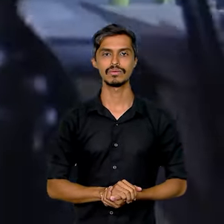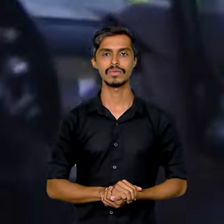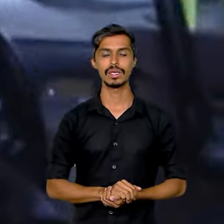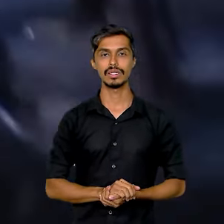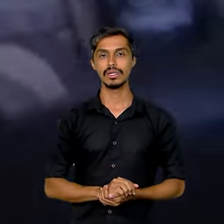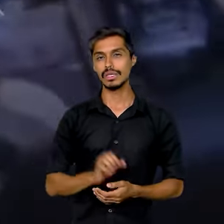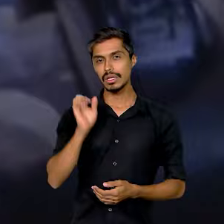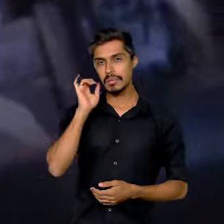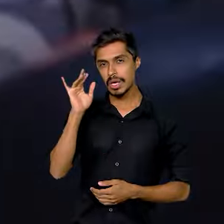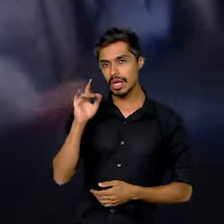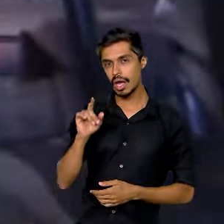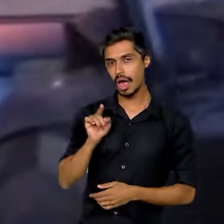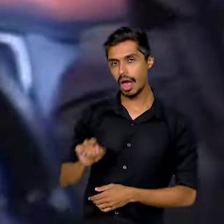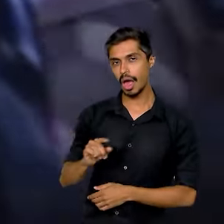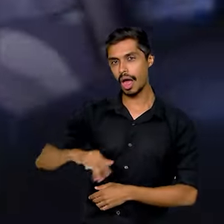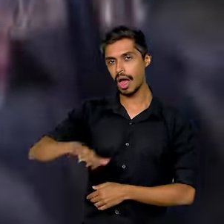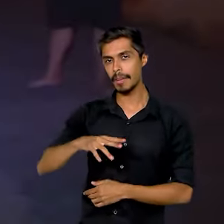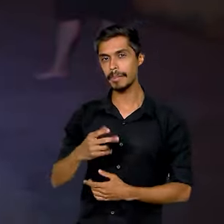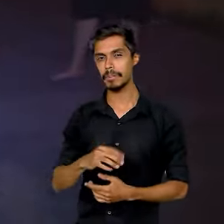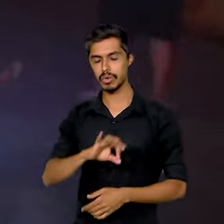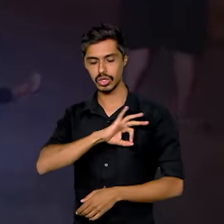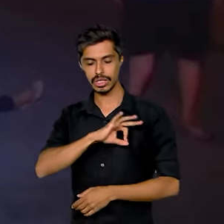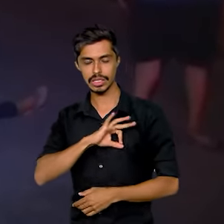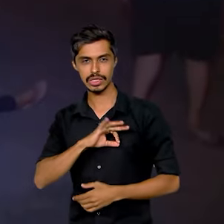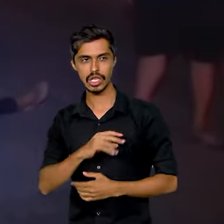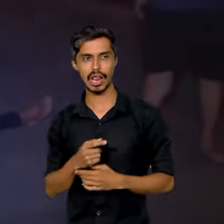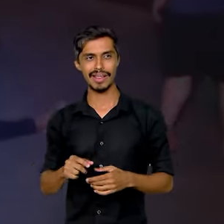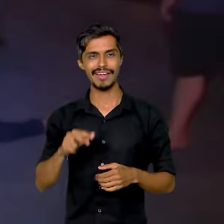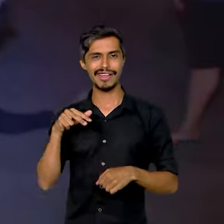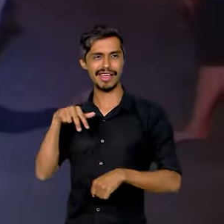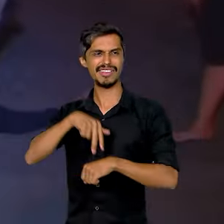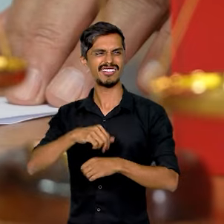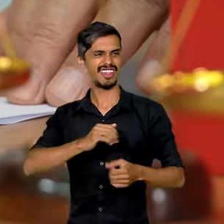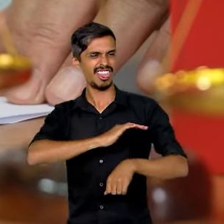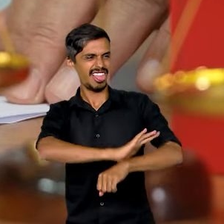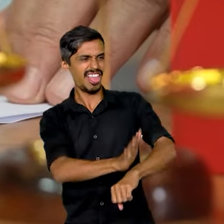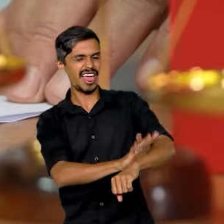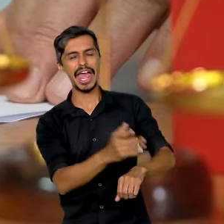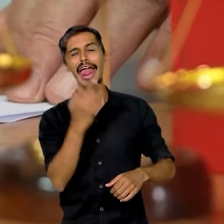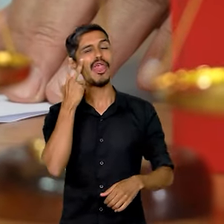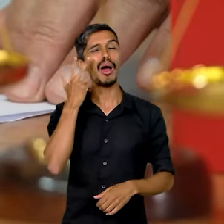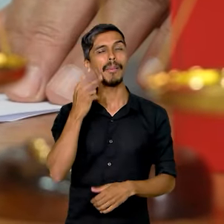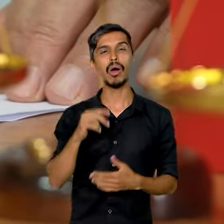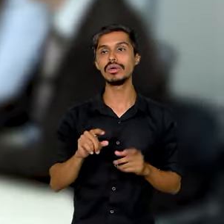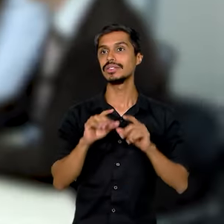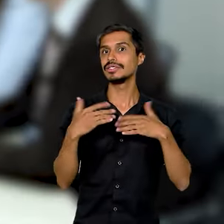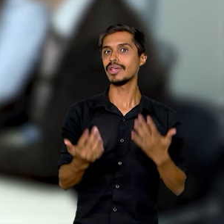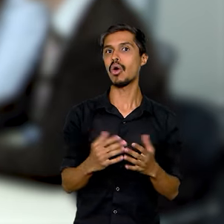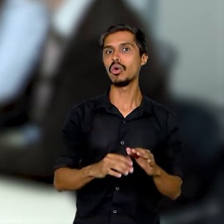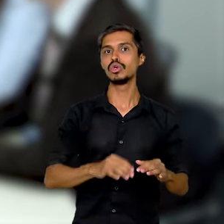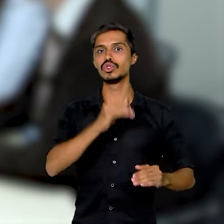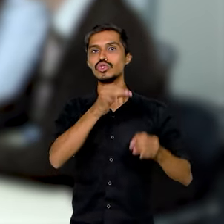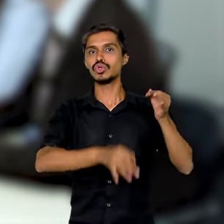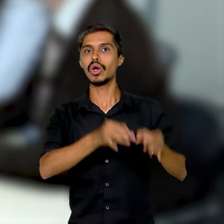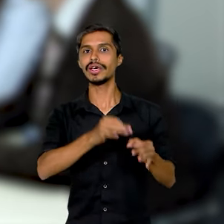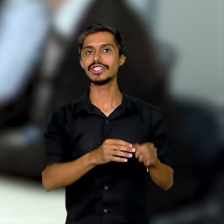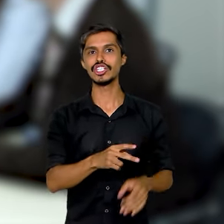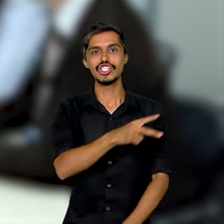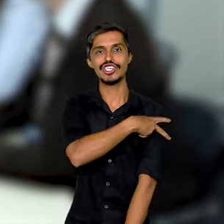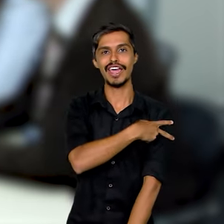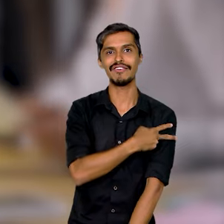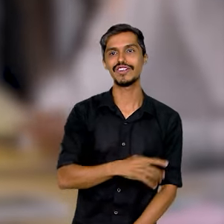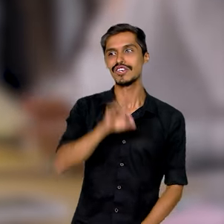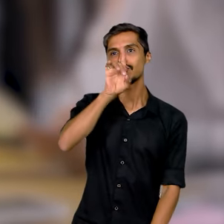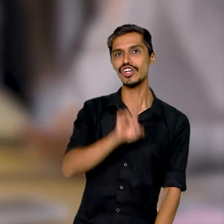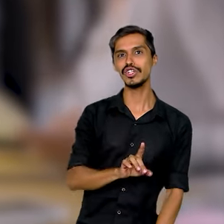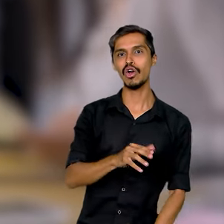E se essa polícia que tantas vezes discrimina passa como normal, o que dizer de juízes, de chefes, de diretores,